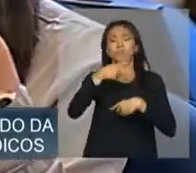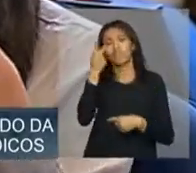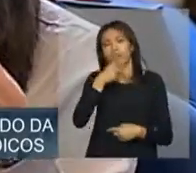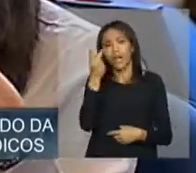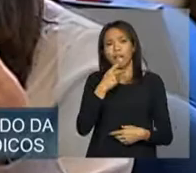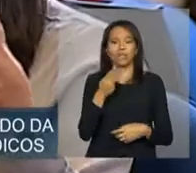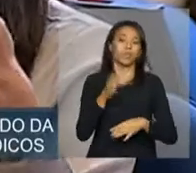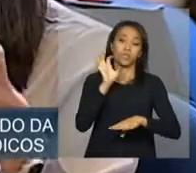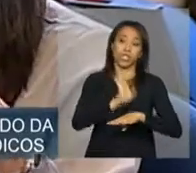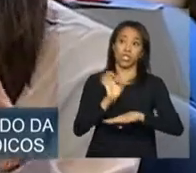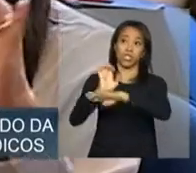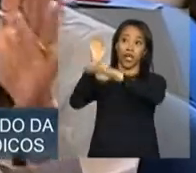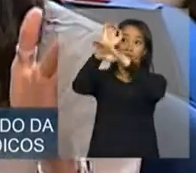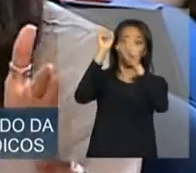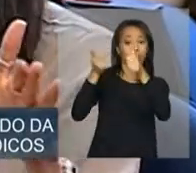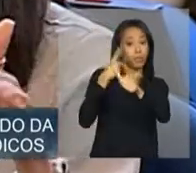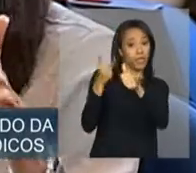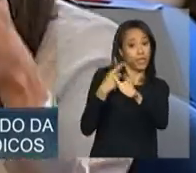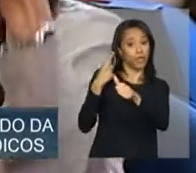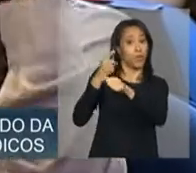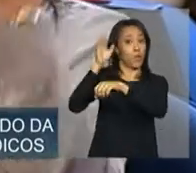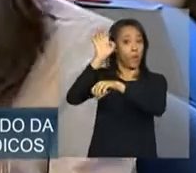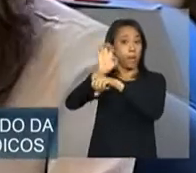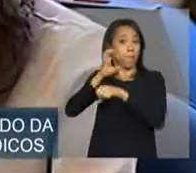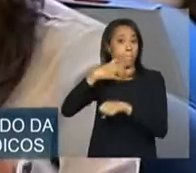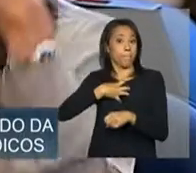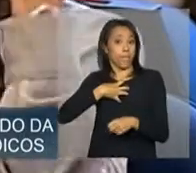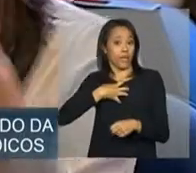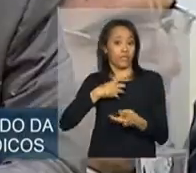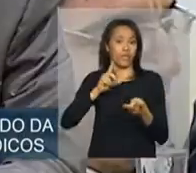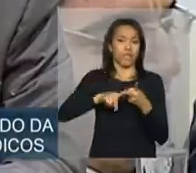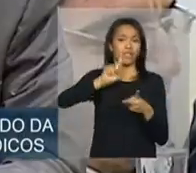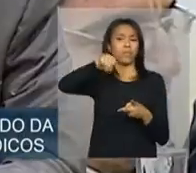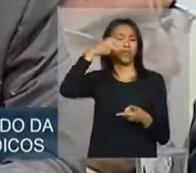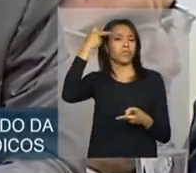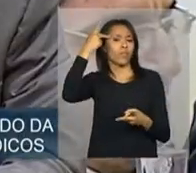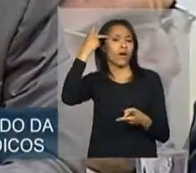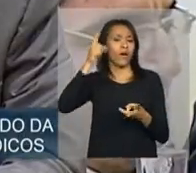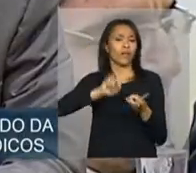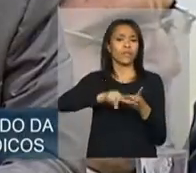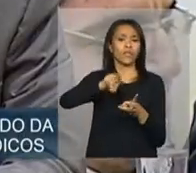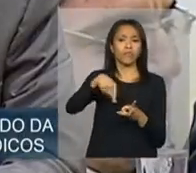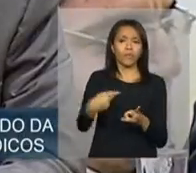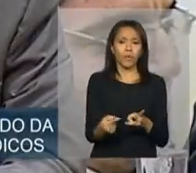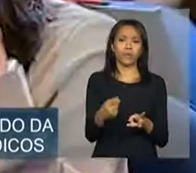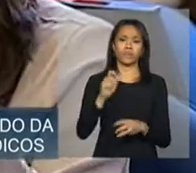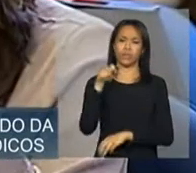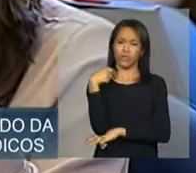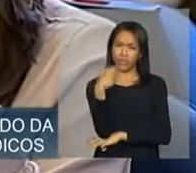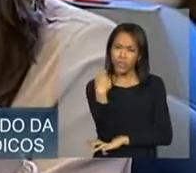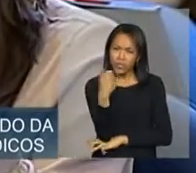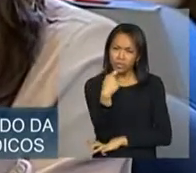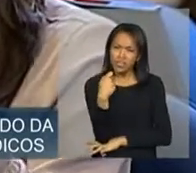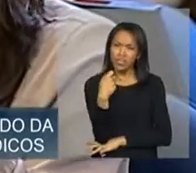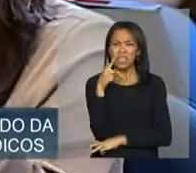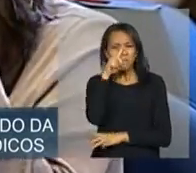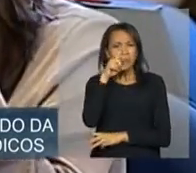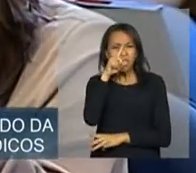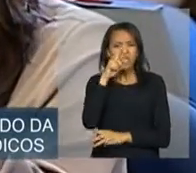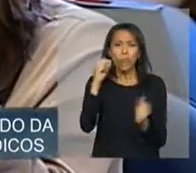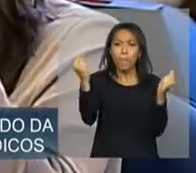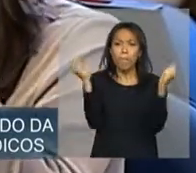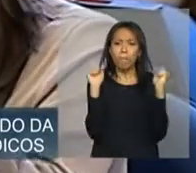de médicos por estado O primeiro é a baía aqui depois vem São Paulo depois vem o Rio Grande do Sul não há risco de continuar essa concentração